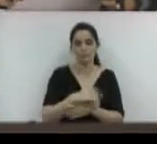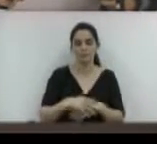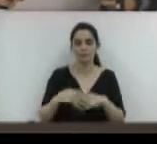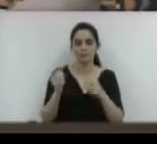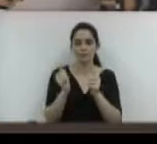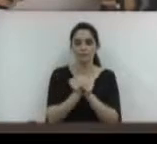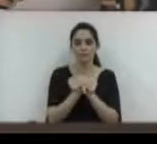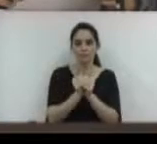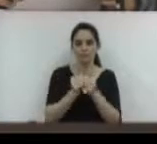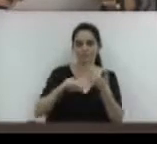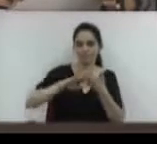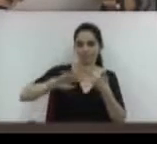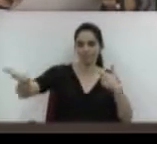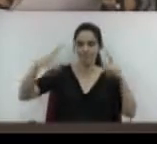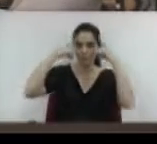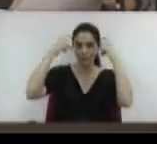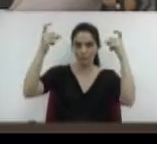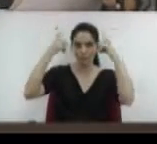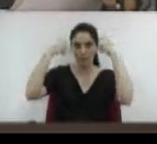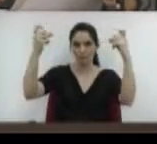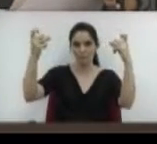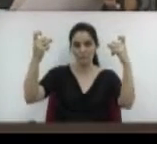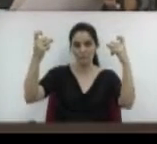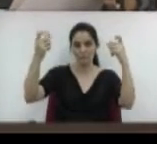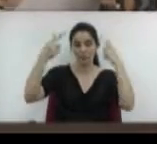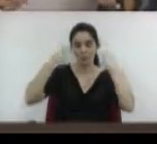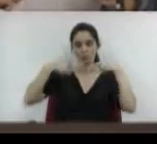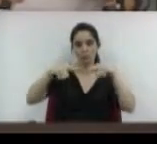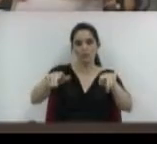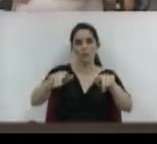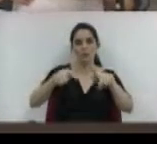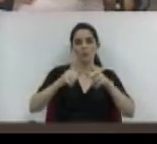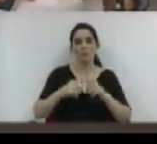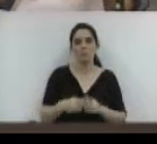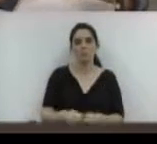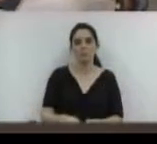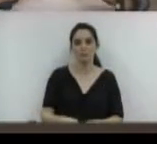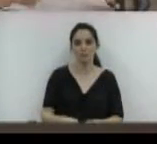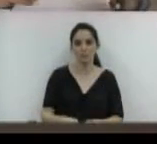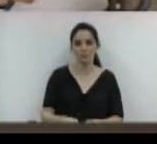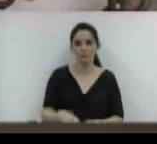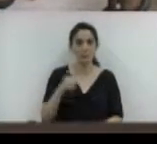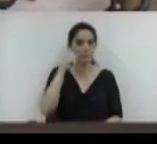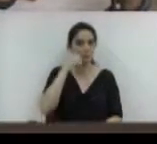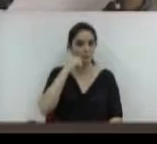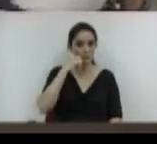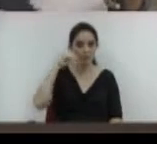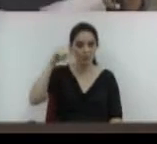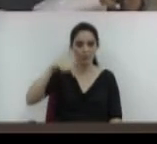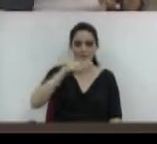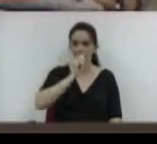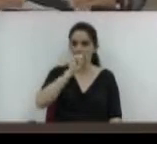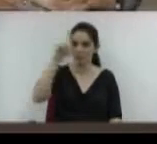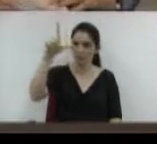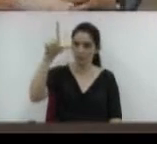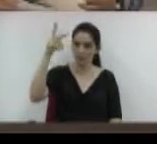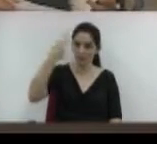para a Eliminação da Violência contra a Mulher no município de Limeira e da outras providências.